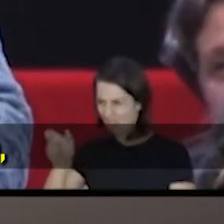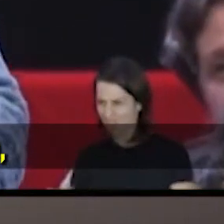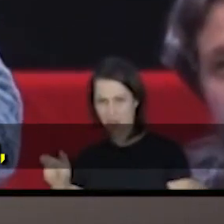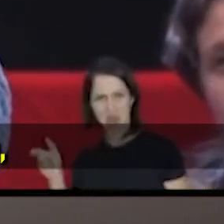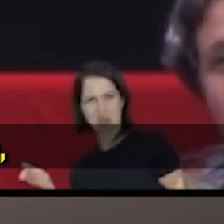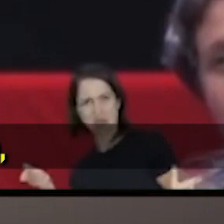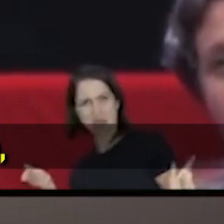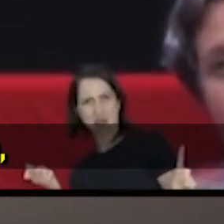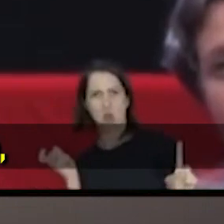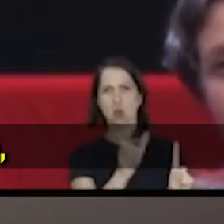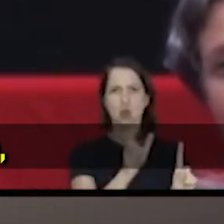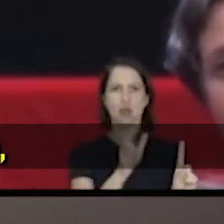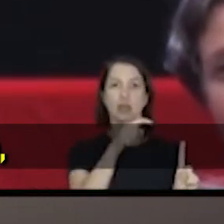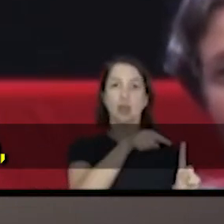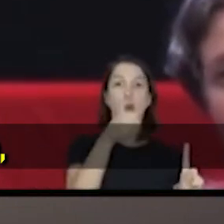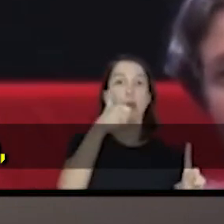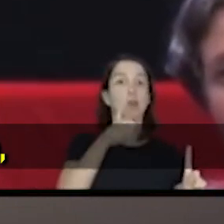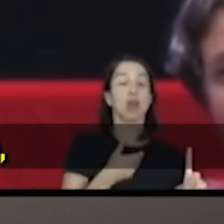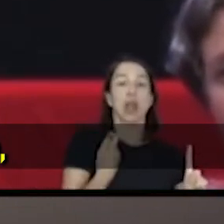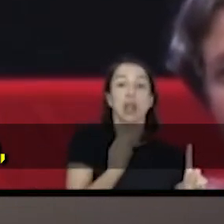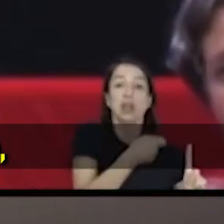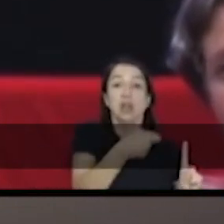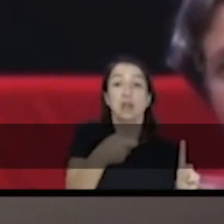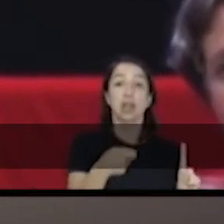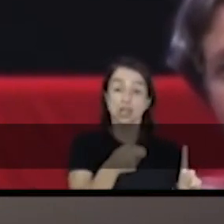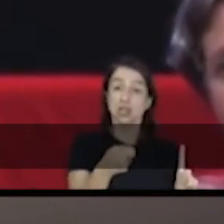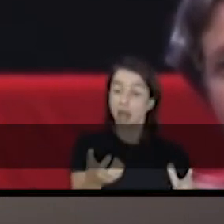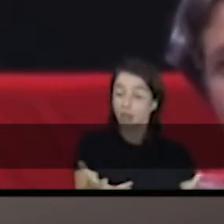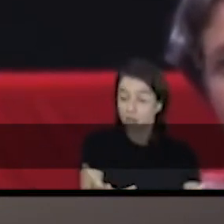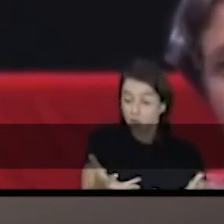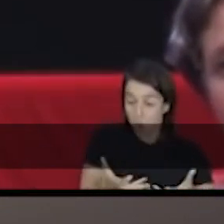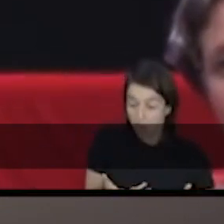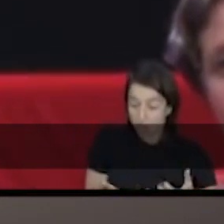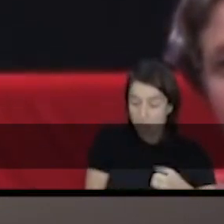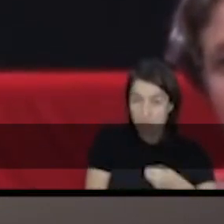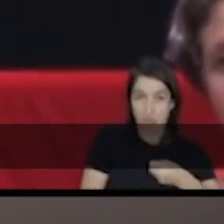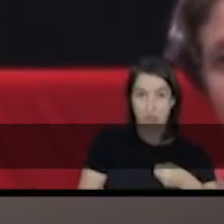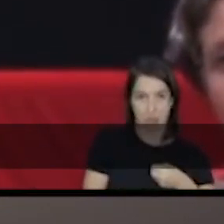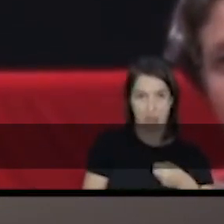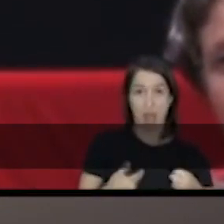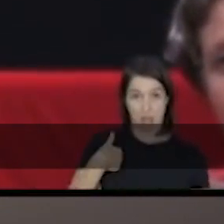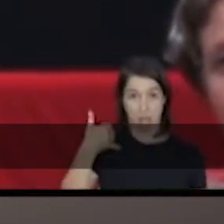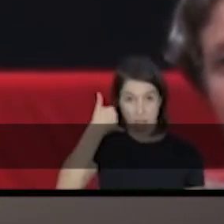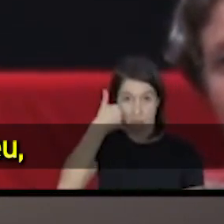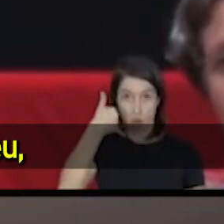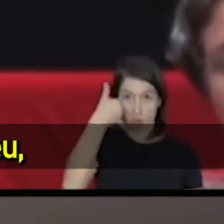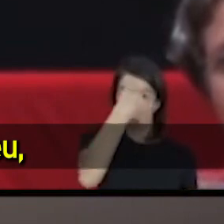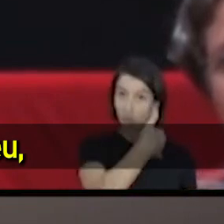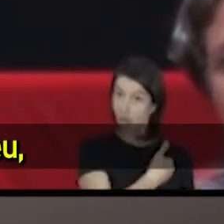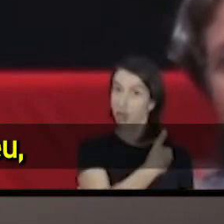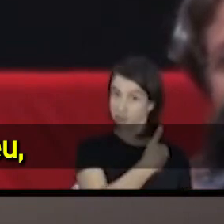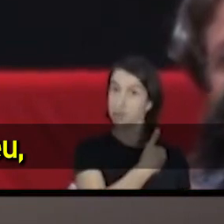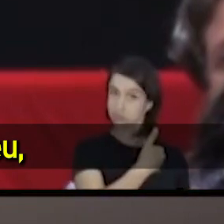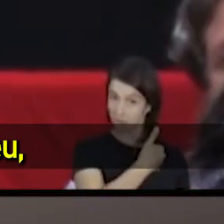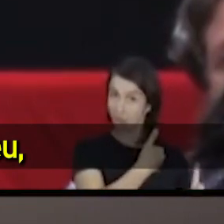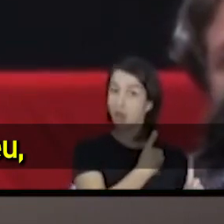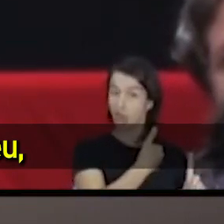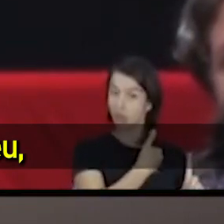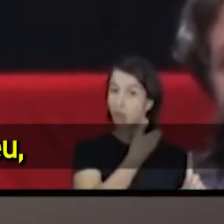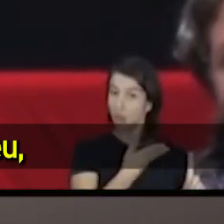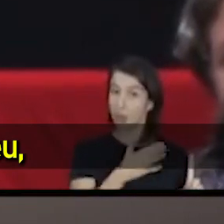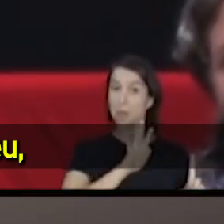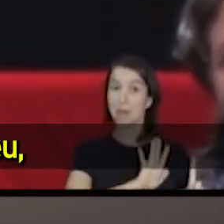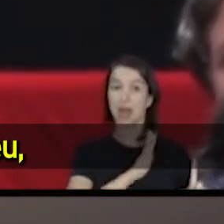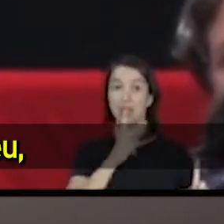Então, eu ainda não conversei com a Dona Ilza, eu liguei para ela no dia, mas quando eu liguei, me parece que as